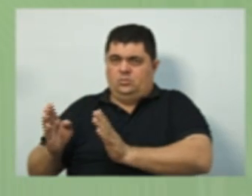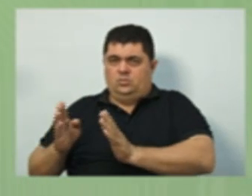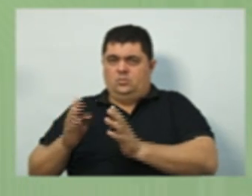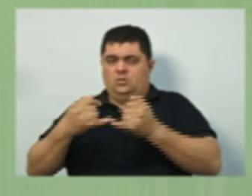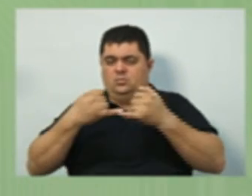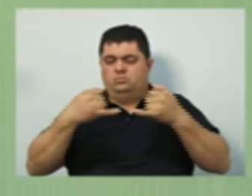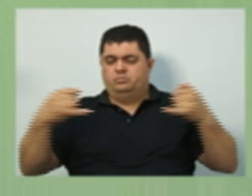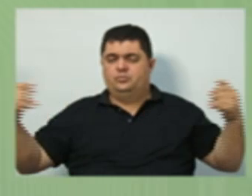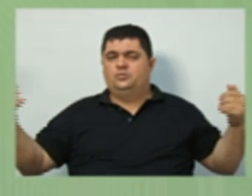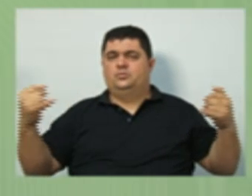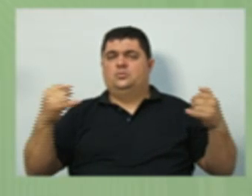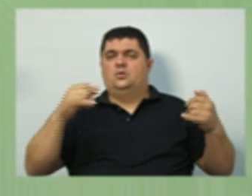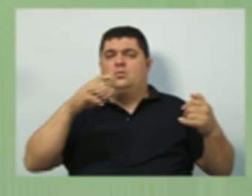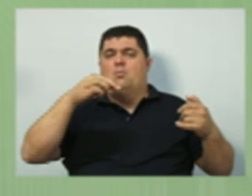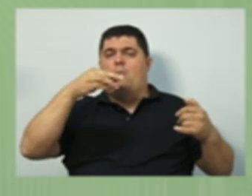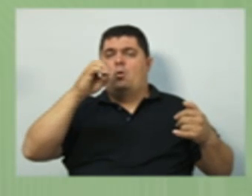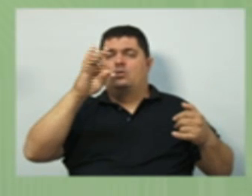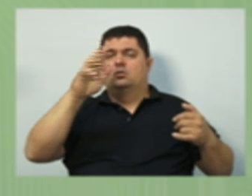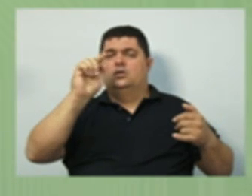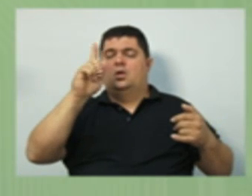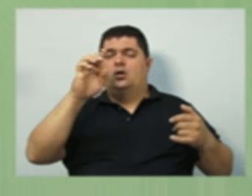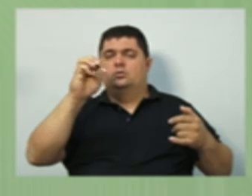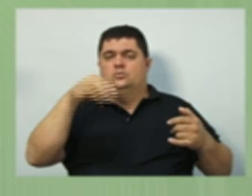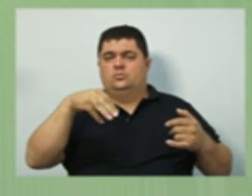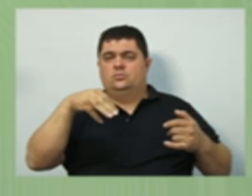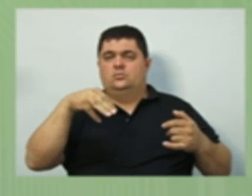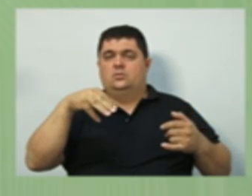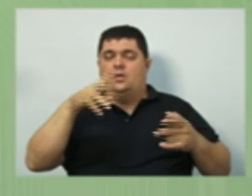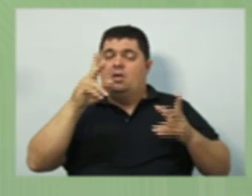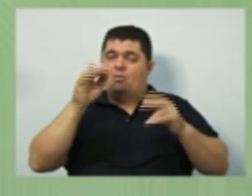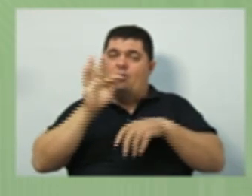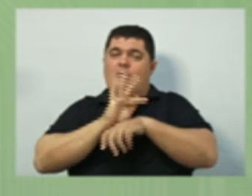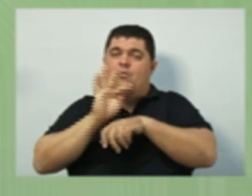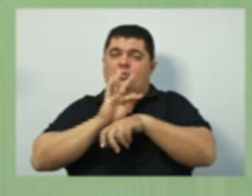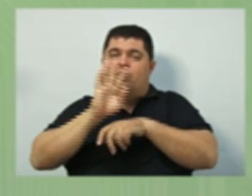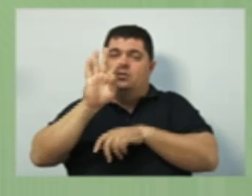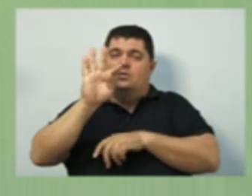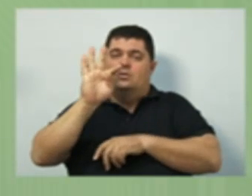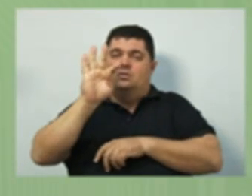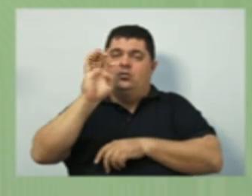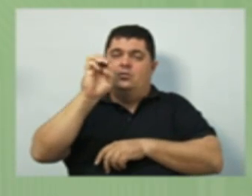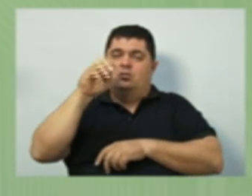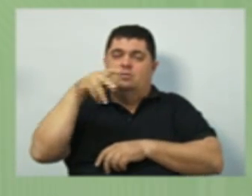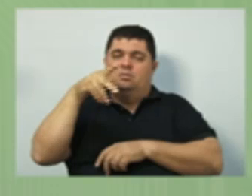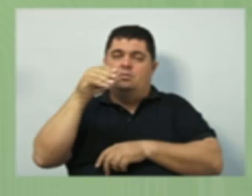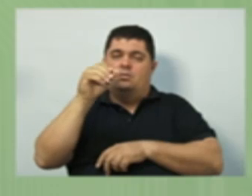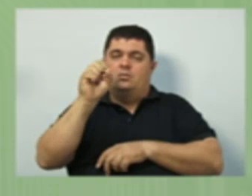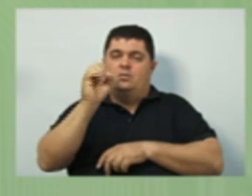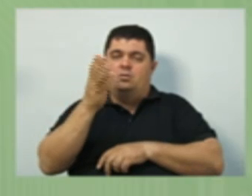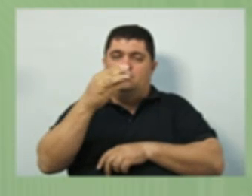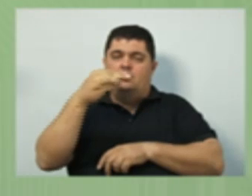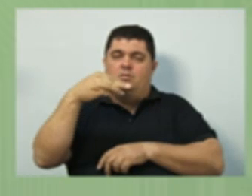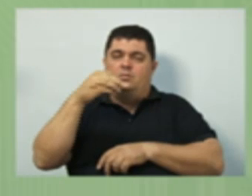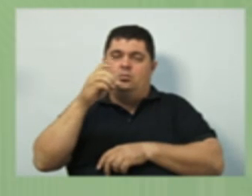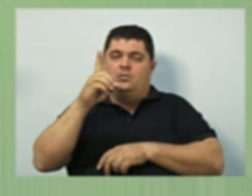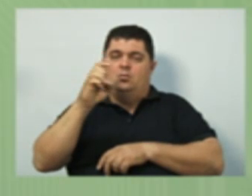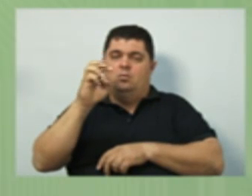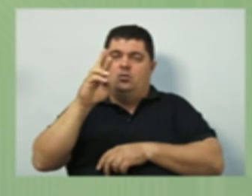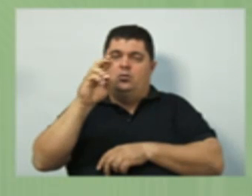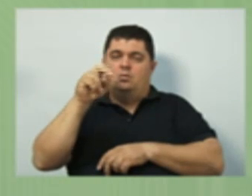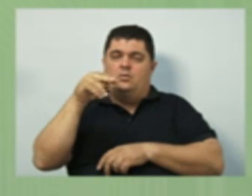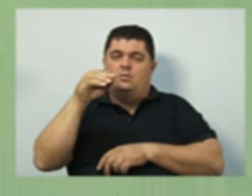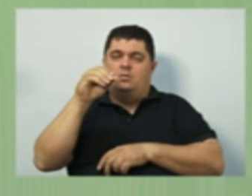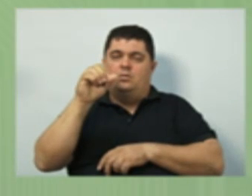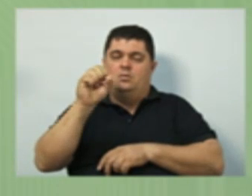linha de montagem. Lembra o filme Tempos Modernos, que eu coloquei no slide aí para vocês.